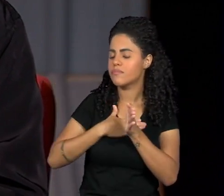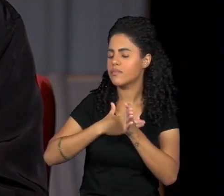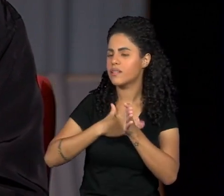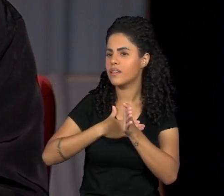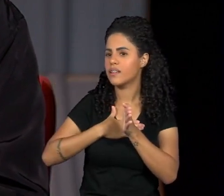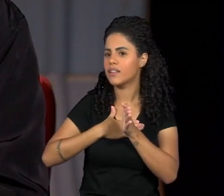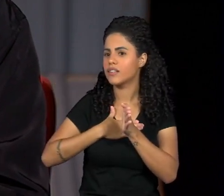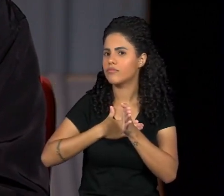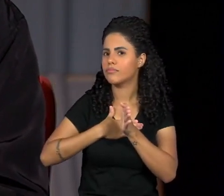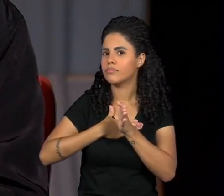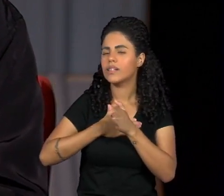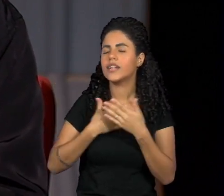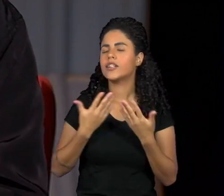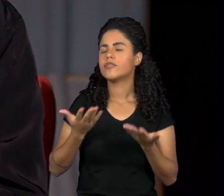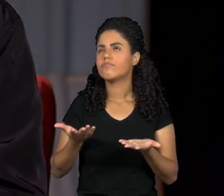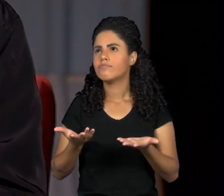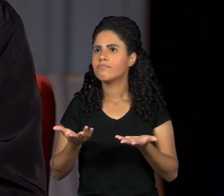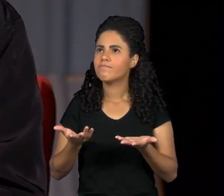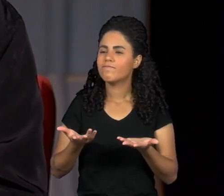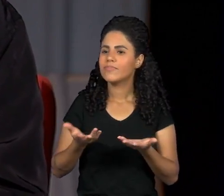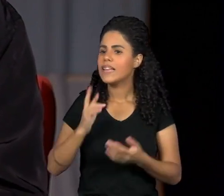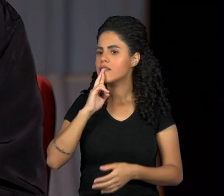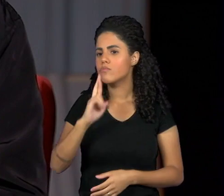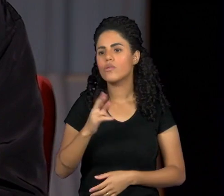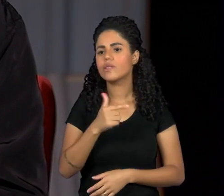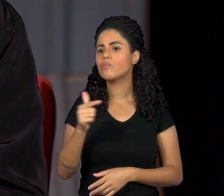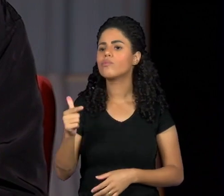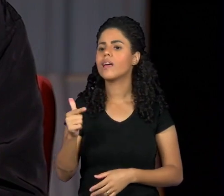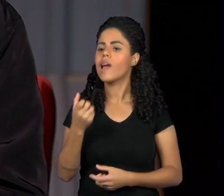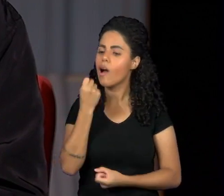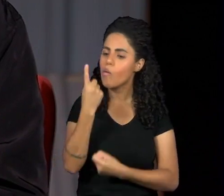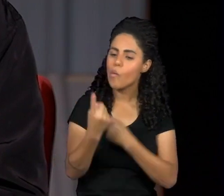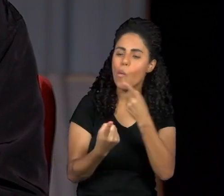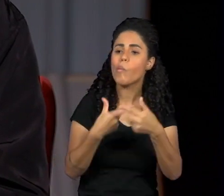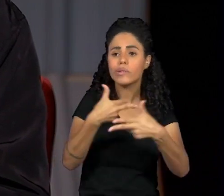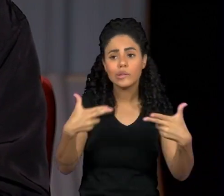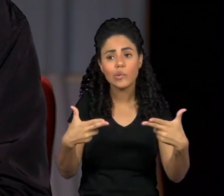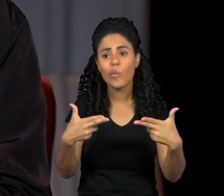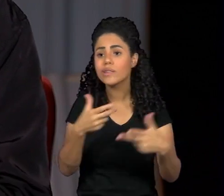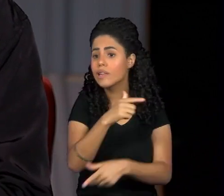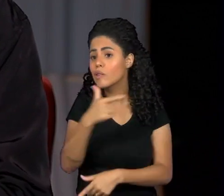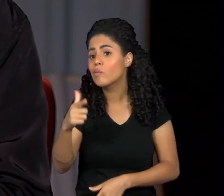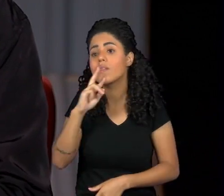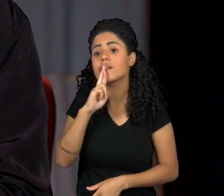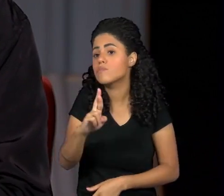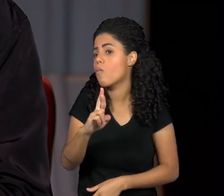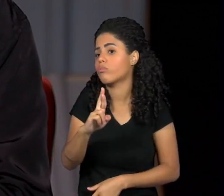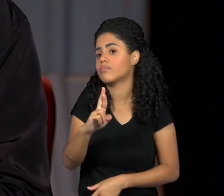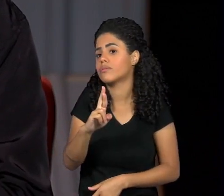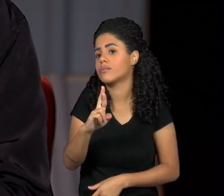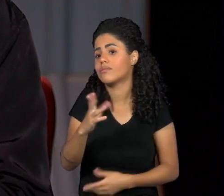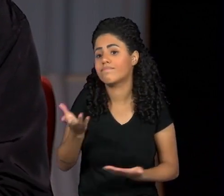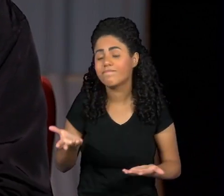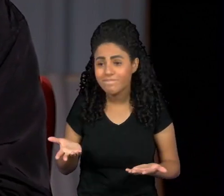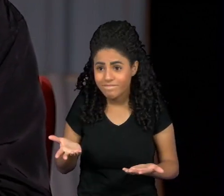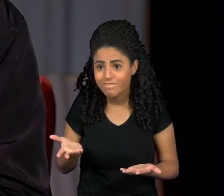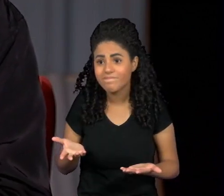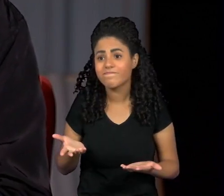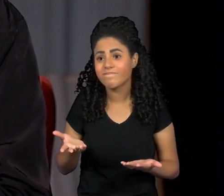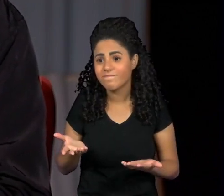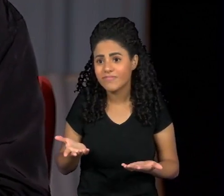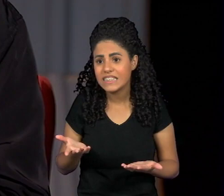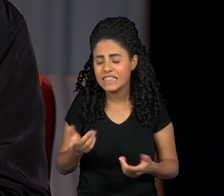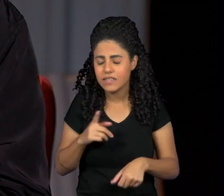Acho que a gente não tem resposta para algumas coisas. Eu prefiro pensar que, ao mesmo tempo que a